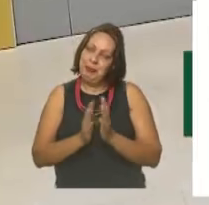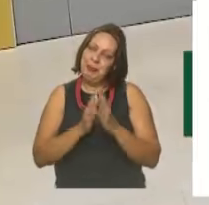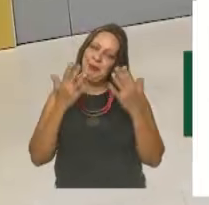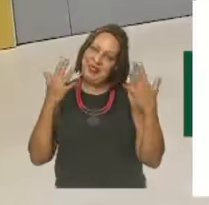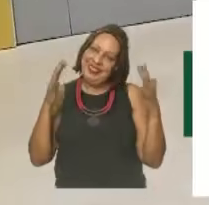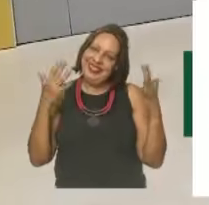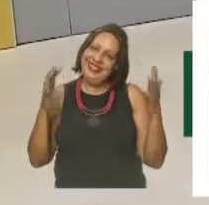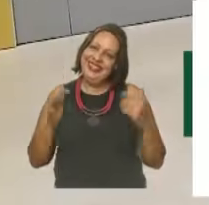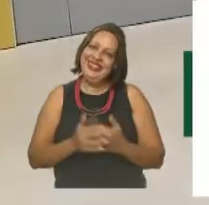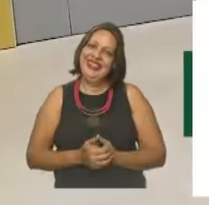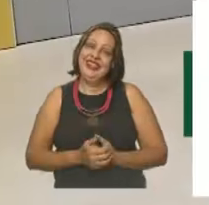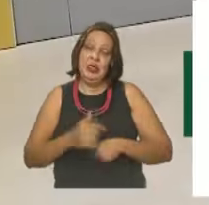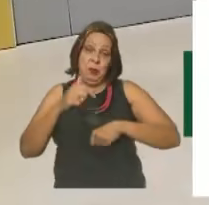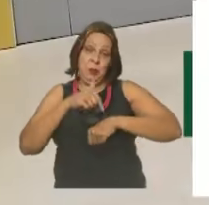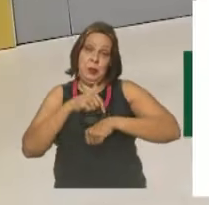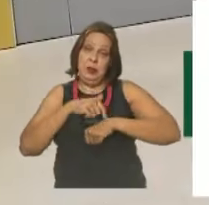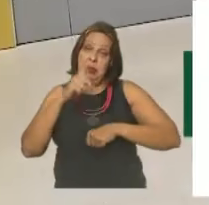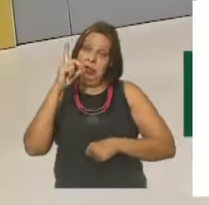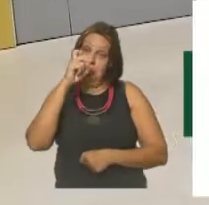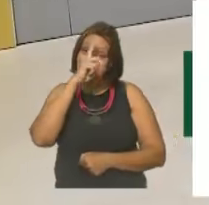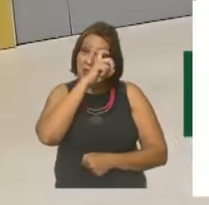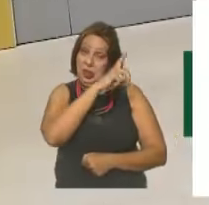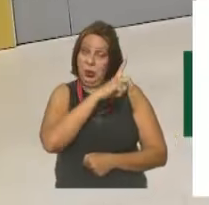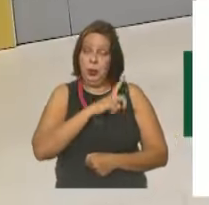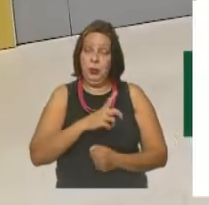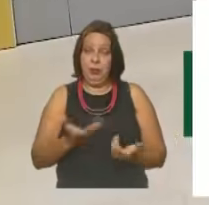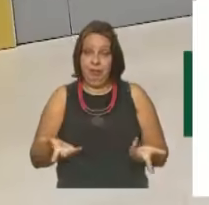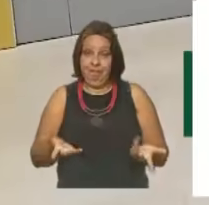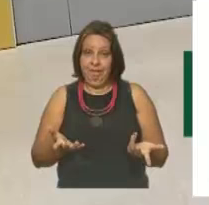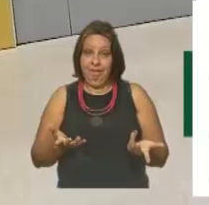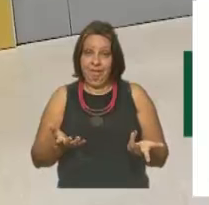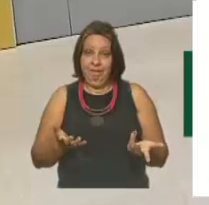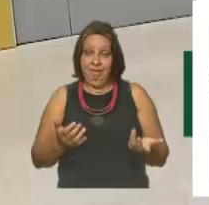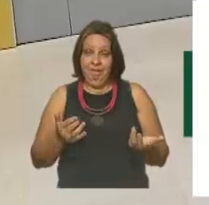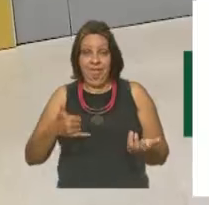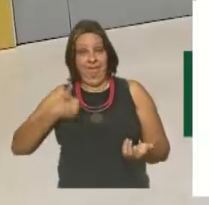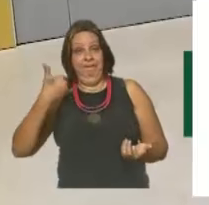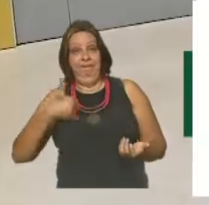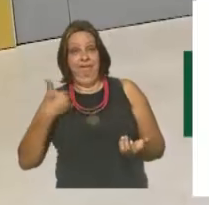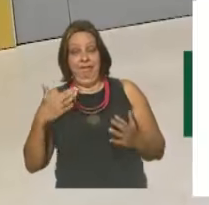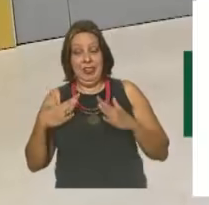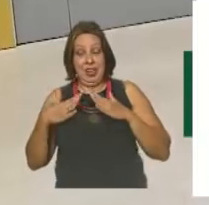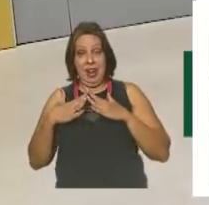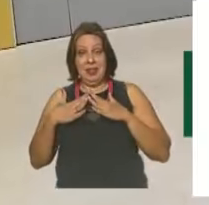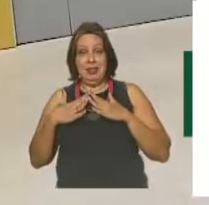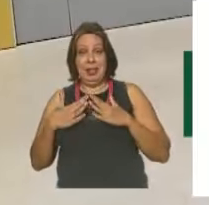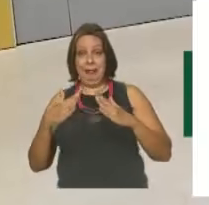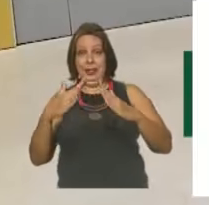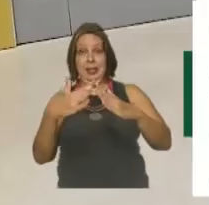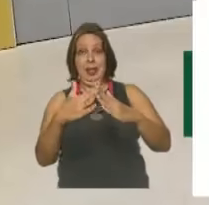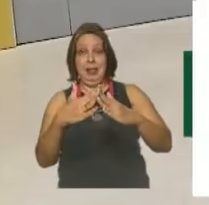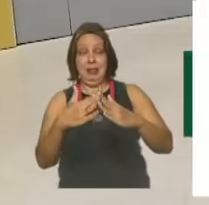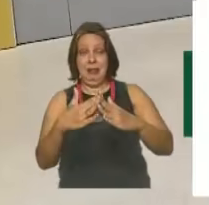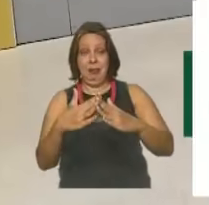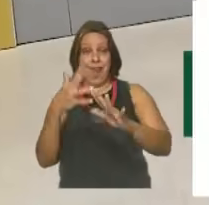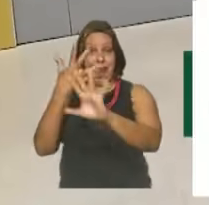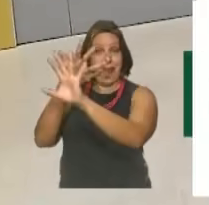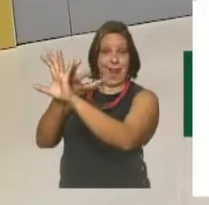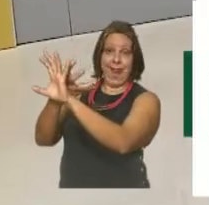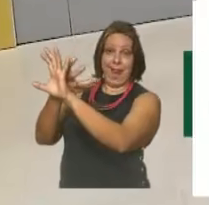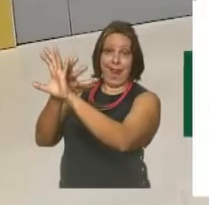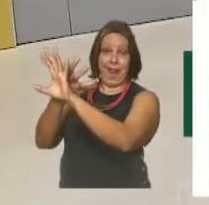gente tá num momento bem difícil em que a comemoração tem sido, né? Virtual, cada um né? na sua casa e no máximo virtual.